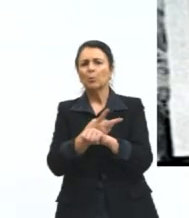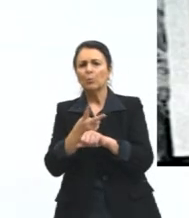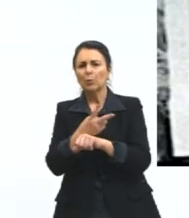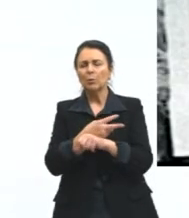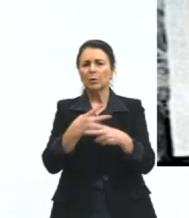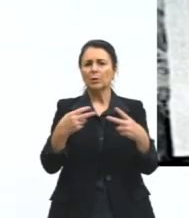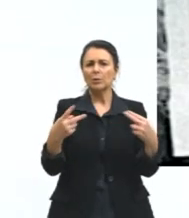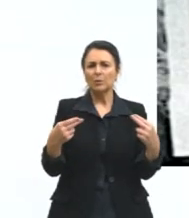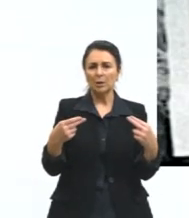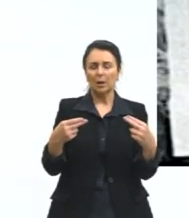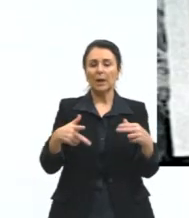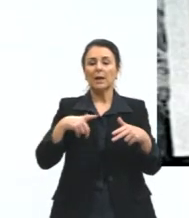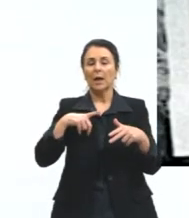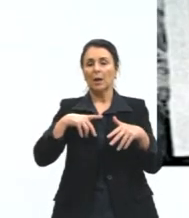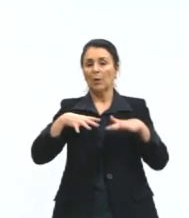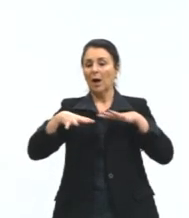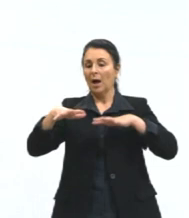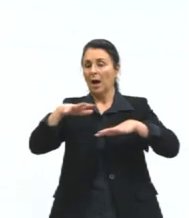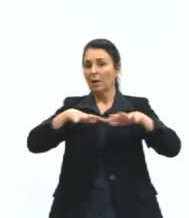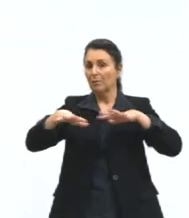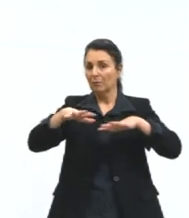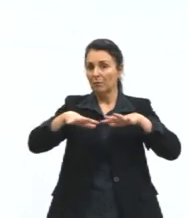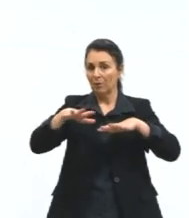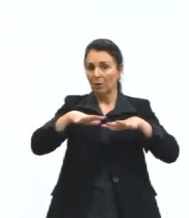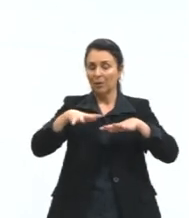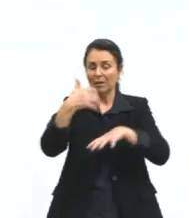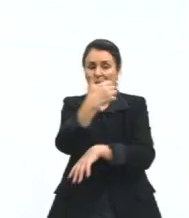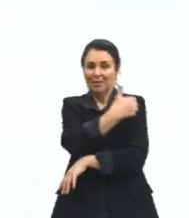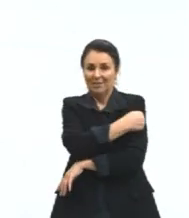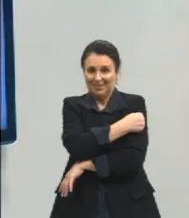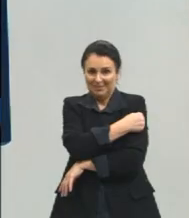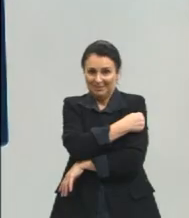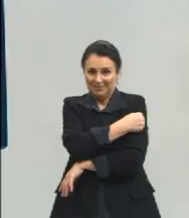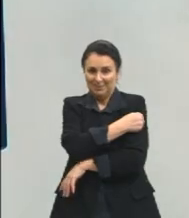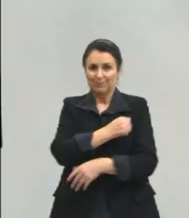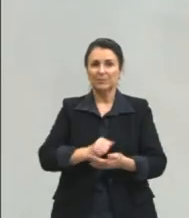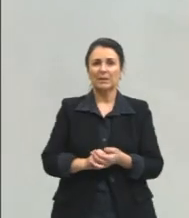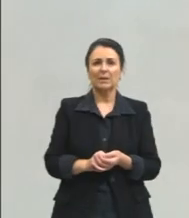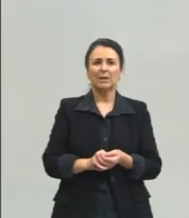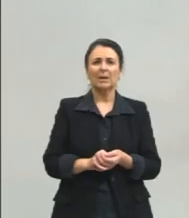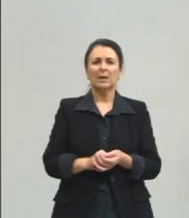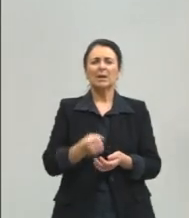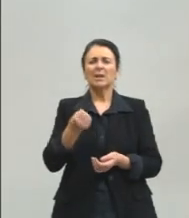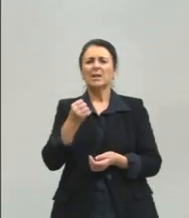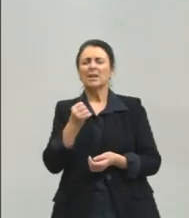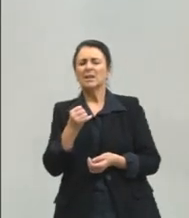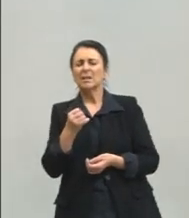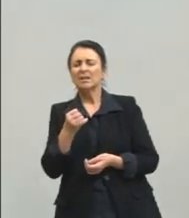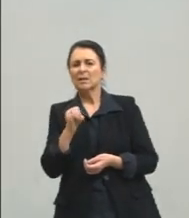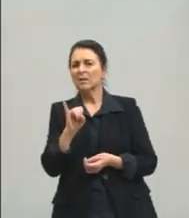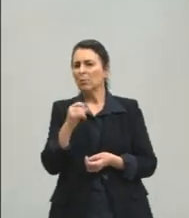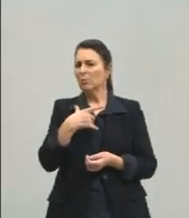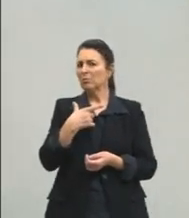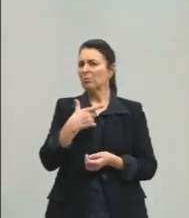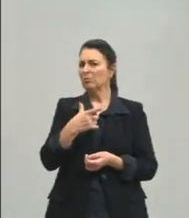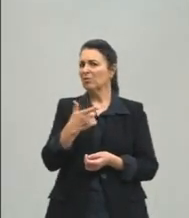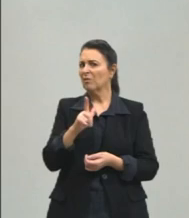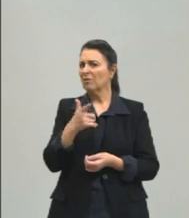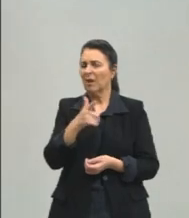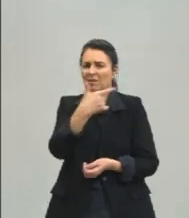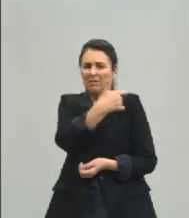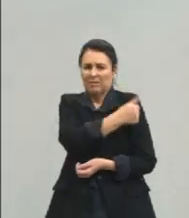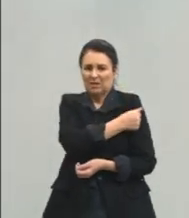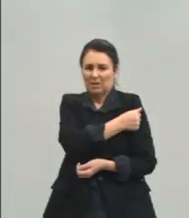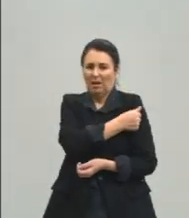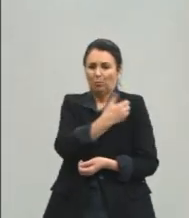sobre a revolta da vacina. Tá, tá. E se não tivesse essa vacina contra a